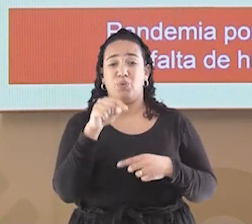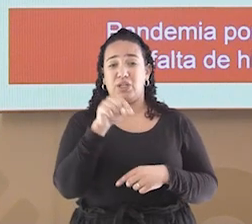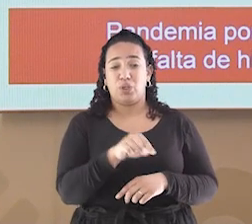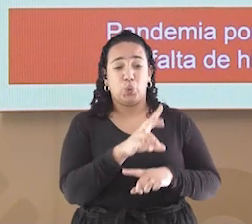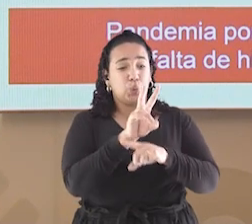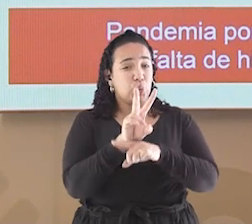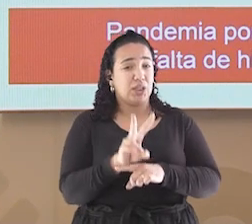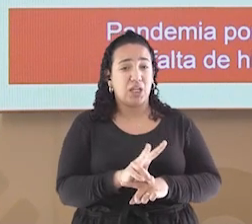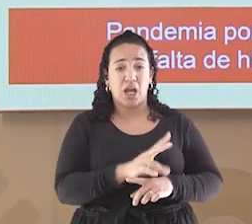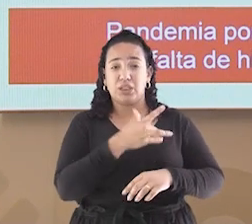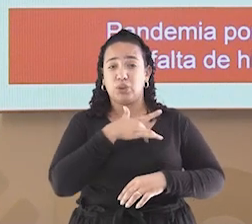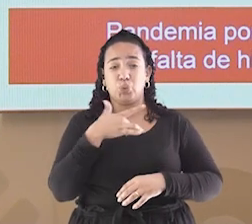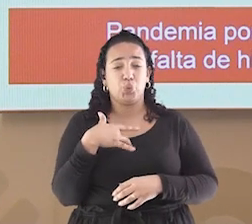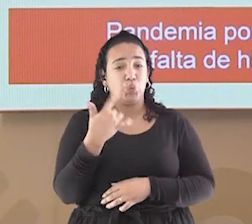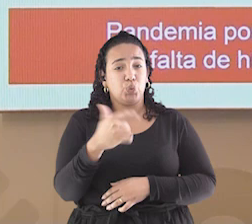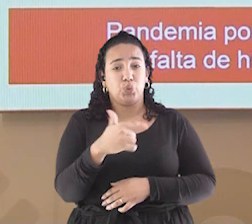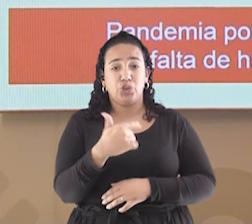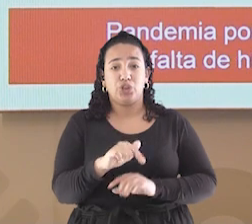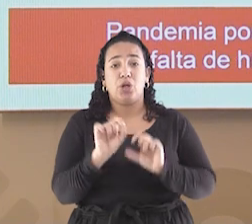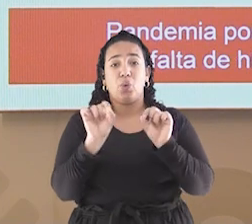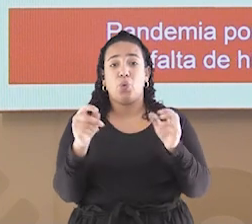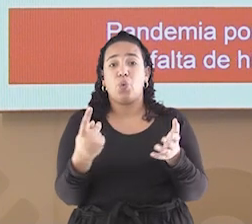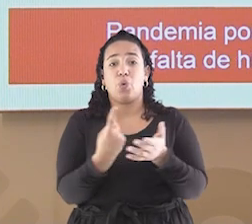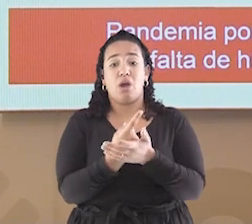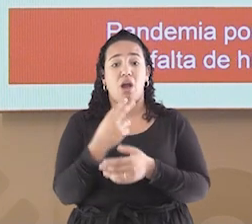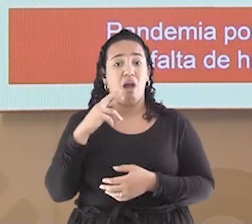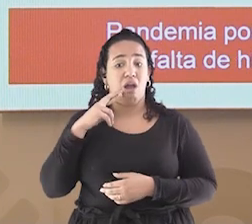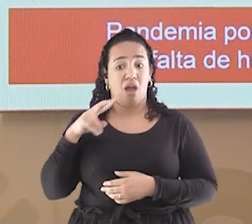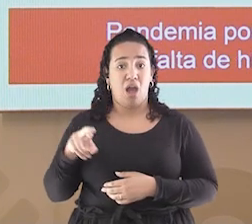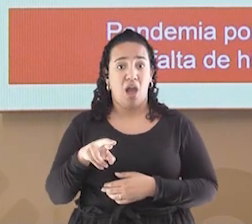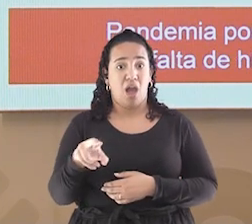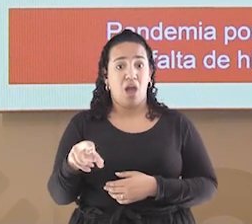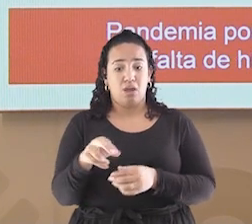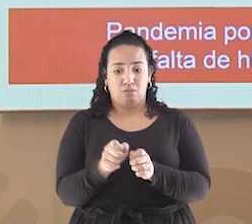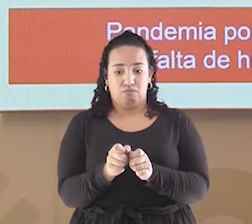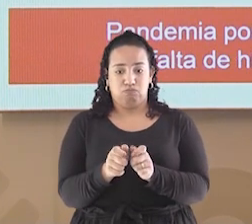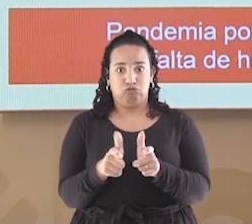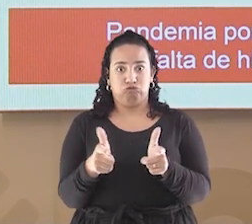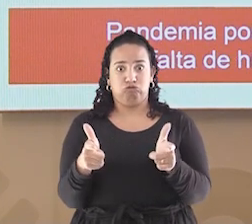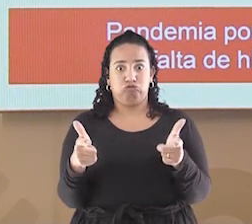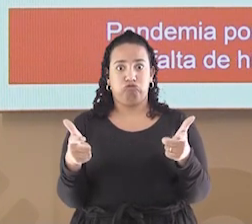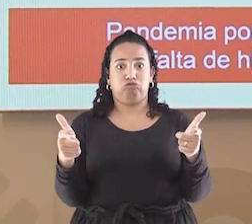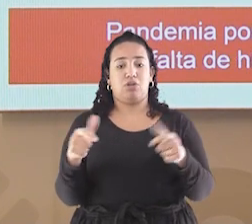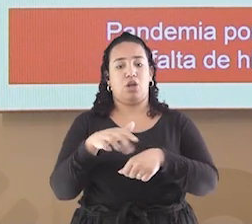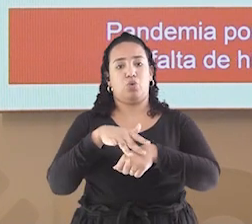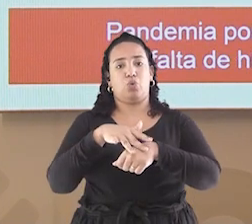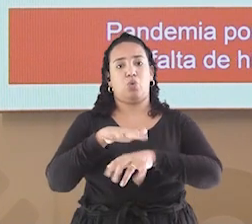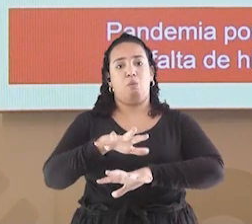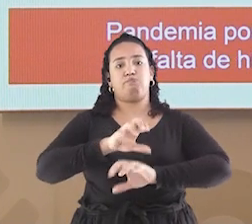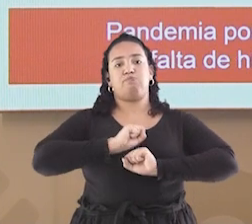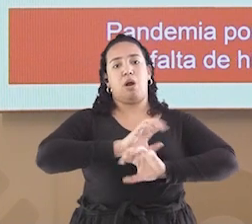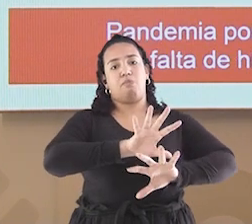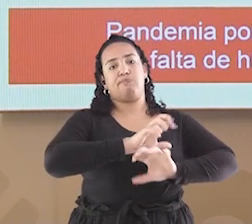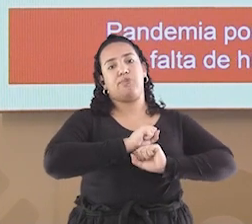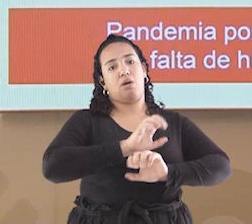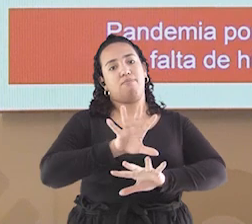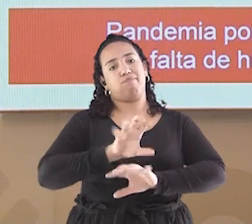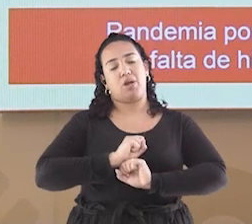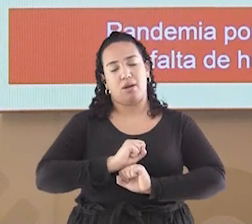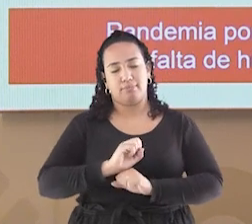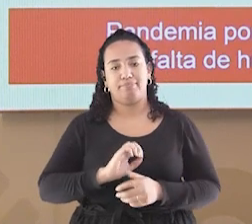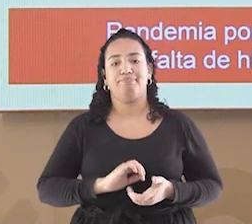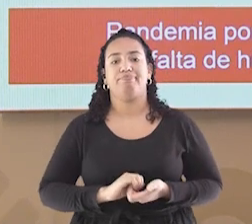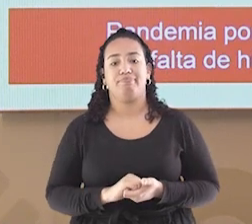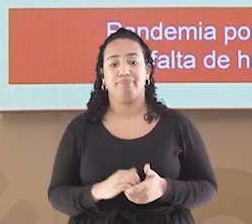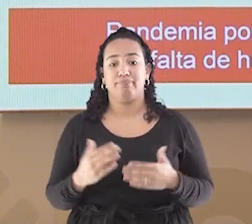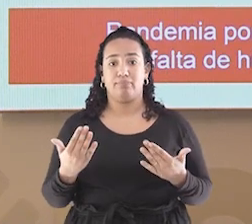principais transmissores das doenças, conseguiam se proliferar muito mais rápido e espalhar a doença por todo o continente. No